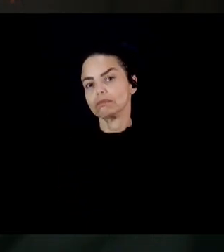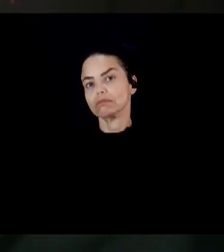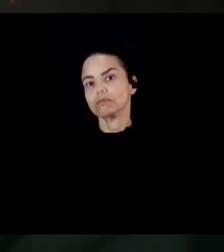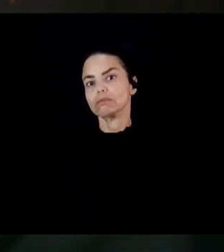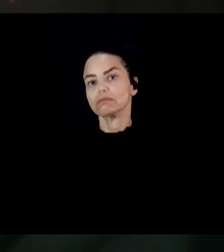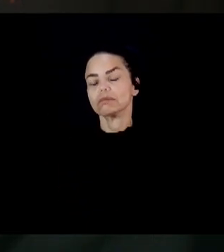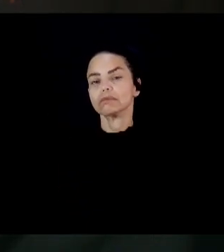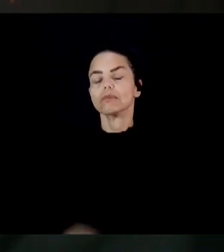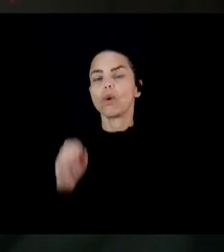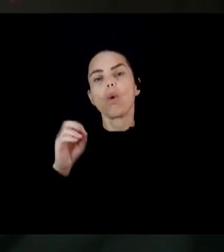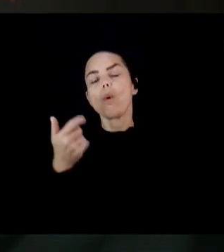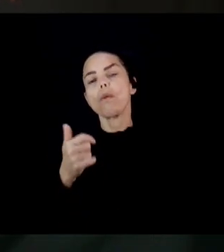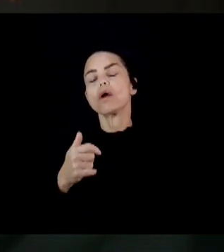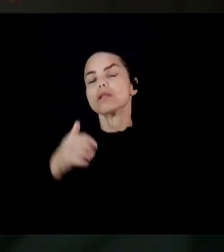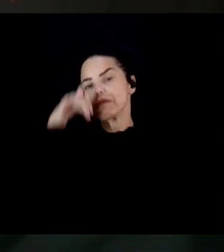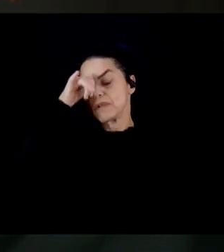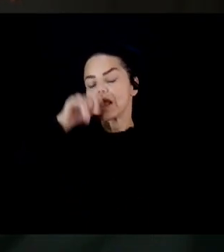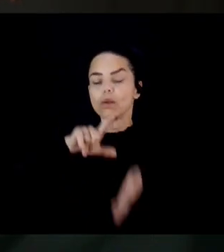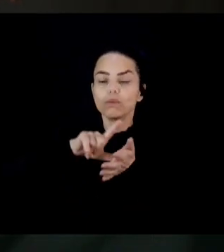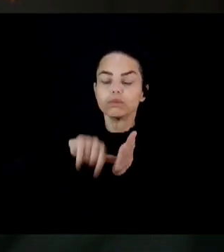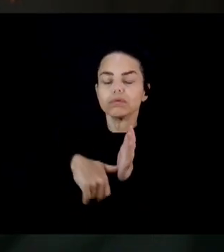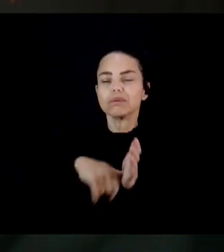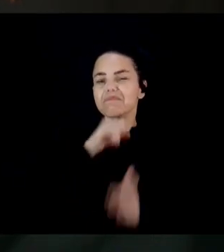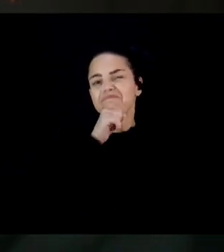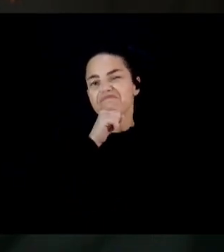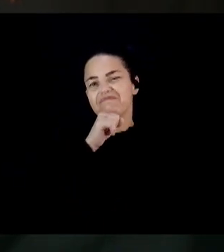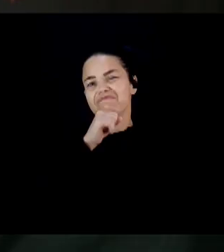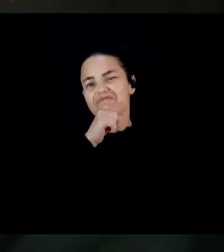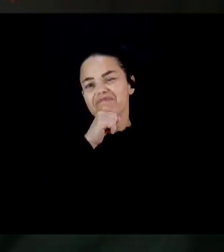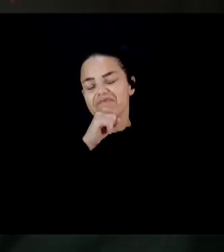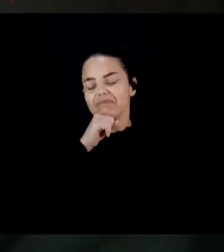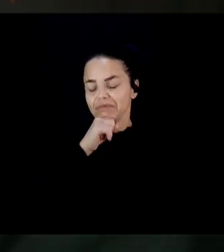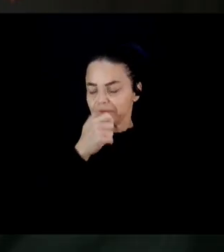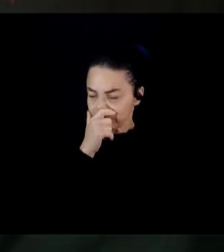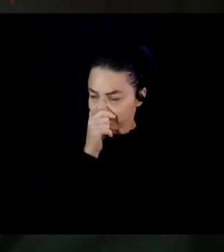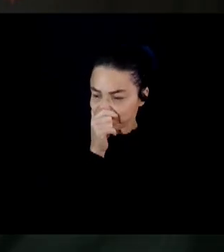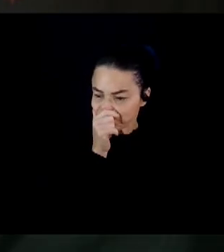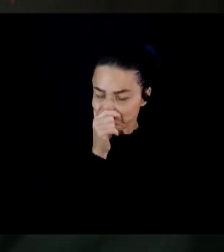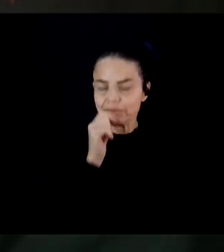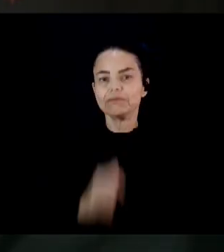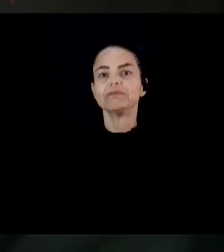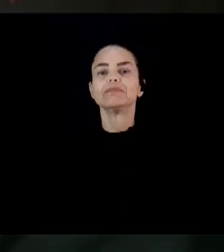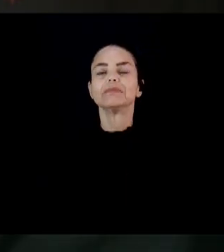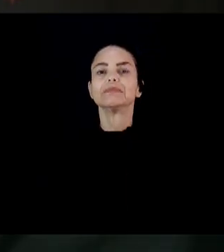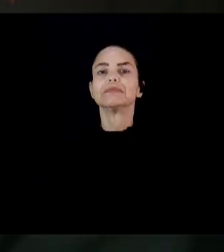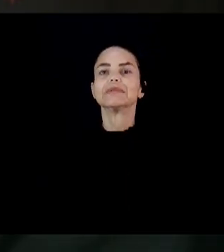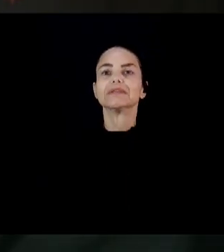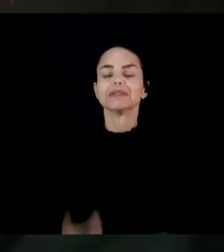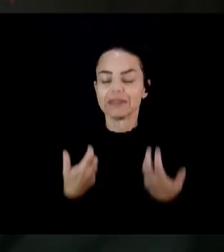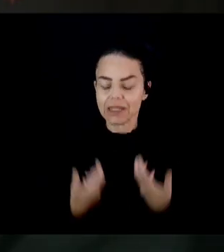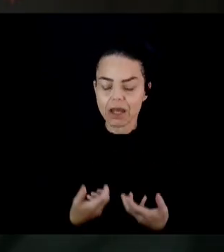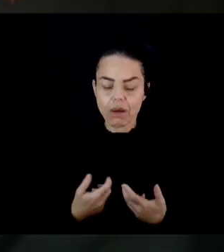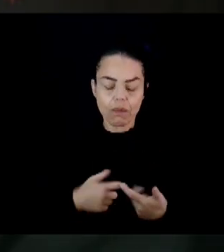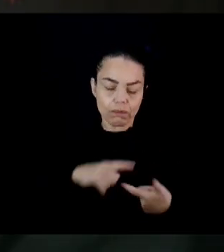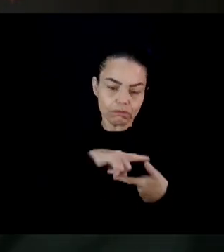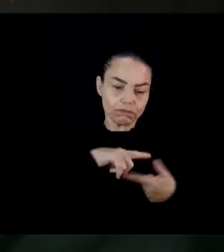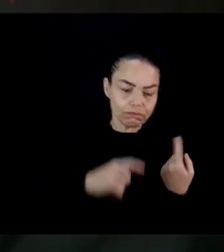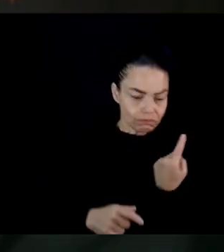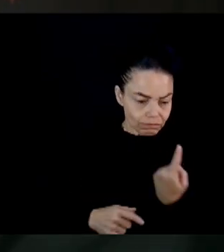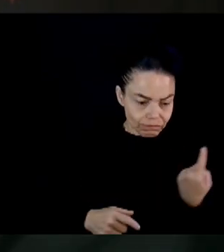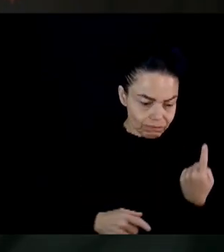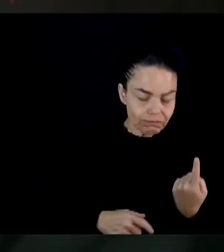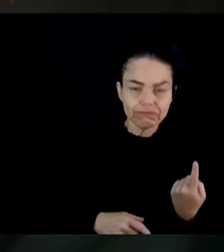gente fala assim, nossa, eu estou envelhecendo e aí estou ficando mais isolado, estou perdendo a